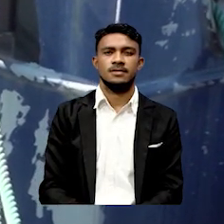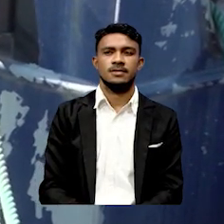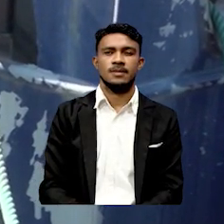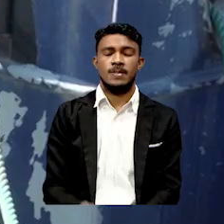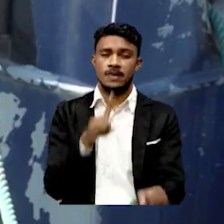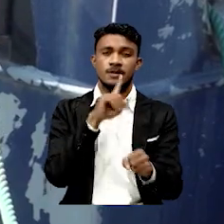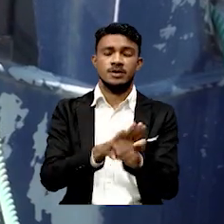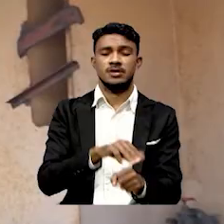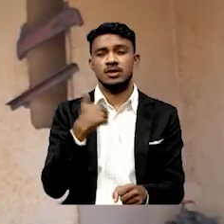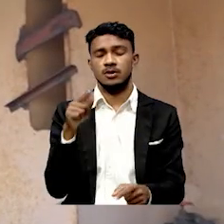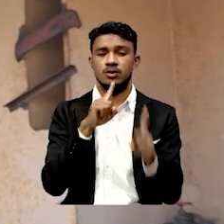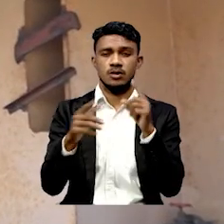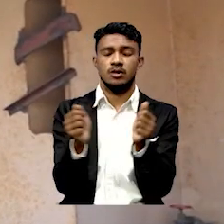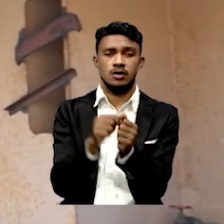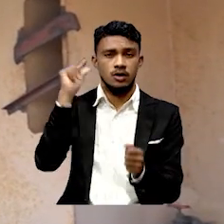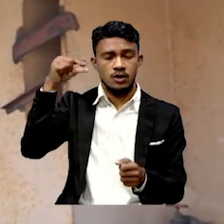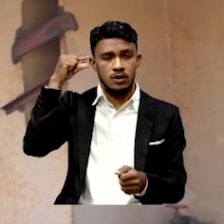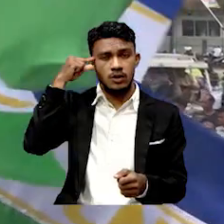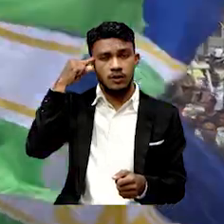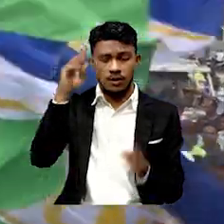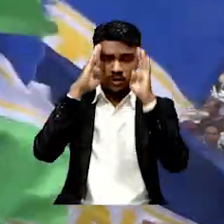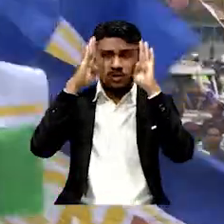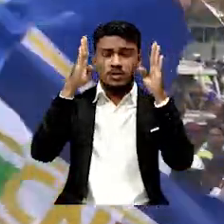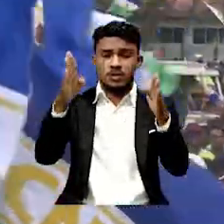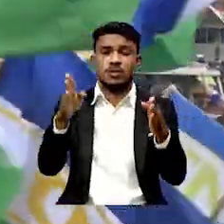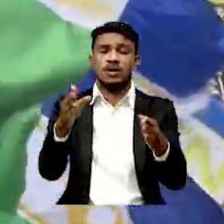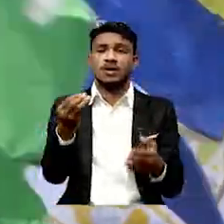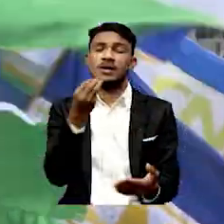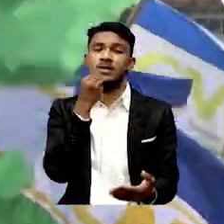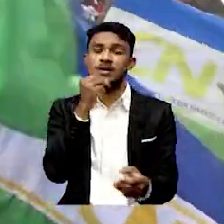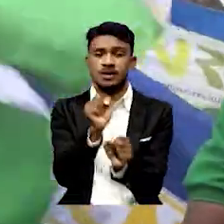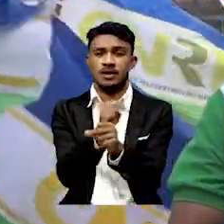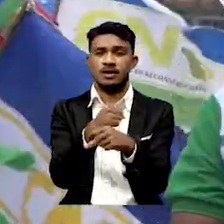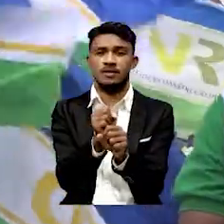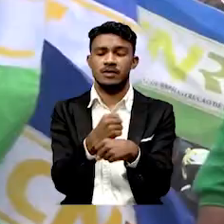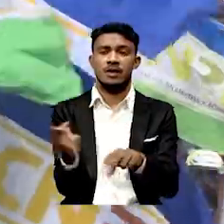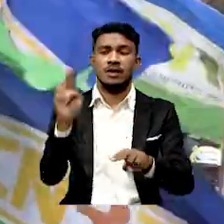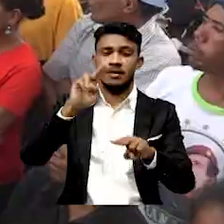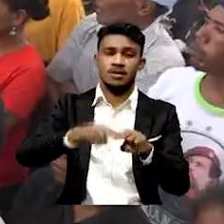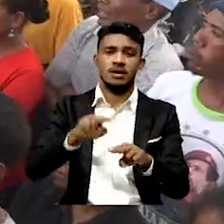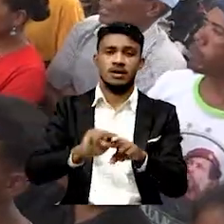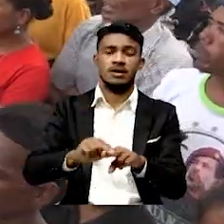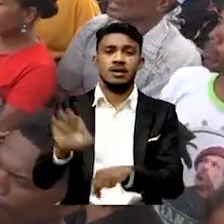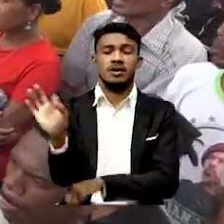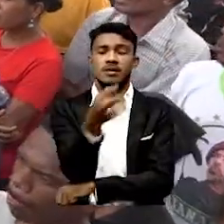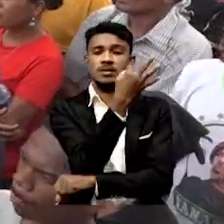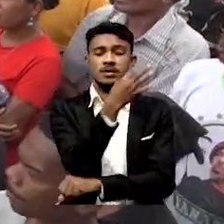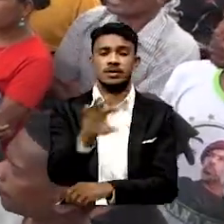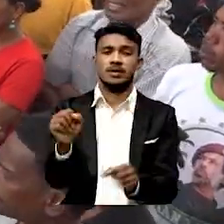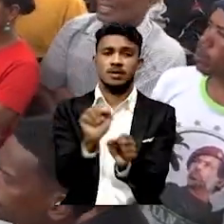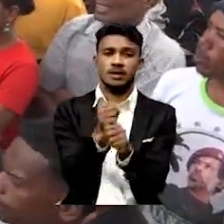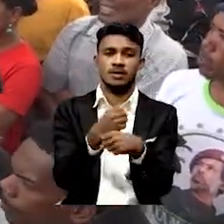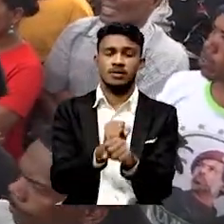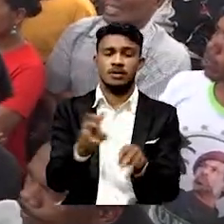Compromisso selo colhe o governo tomata ba produtor café, aumenta plantação café e a município nebe potência